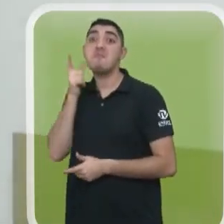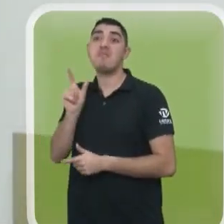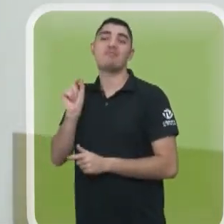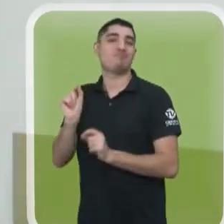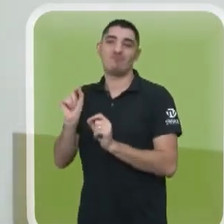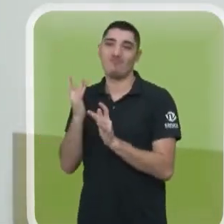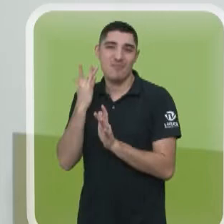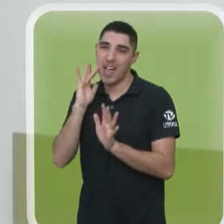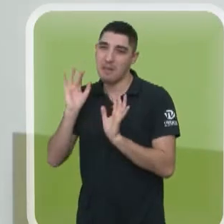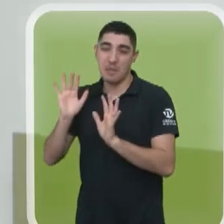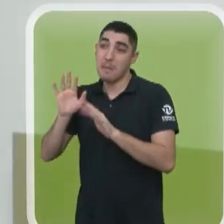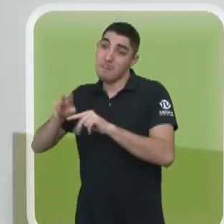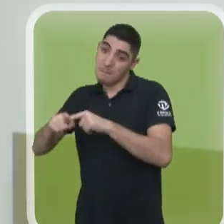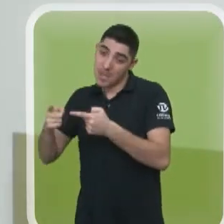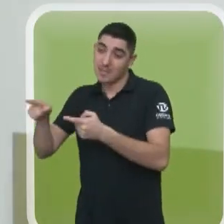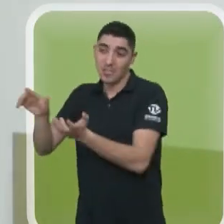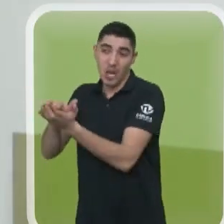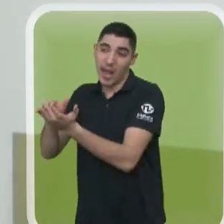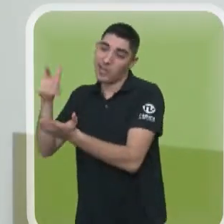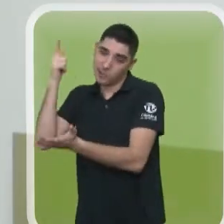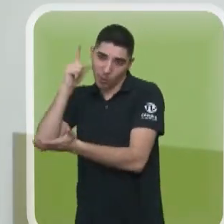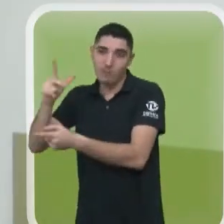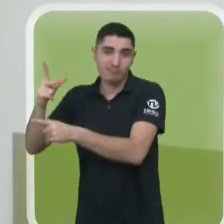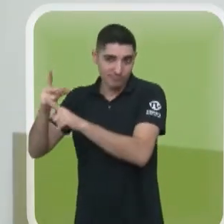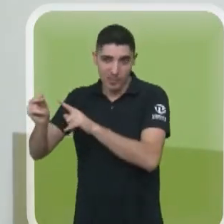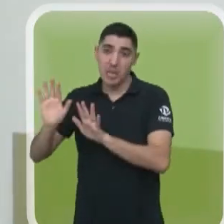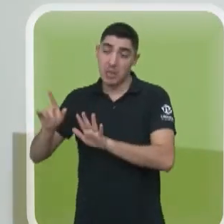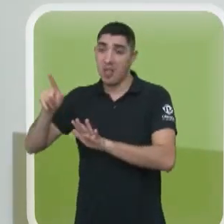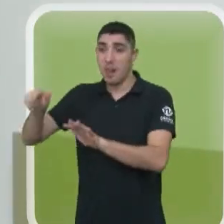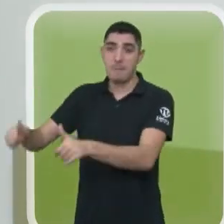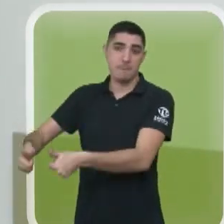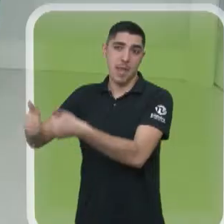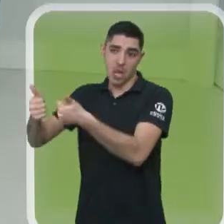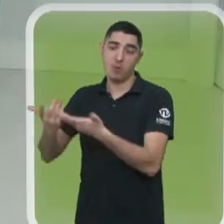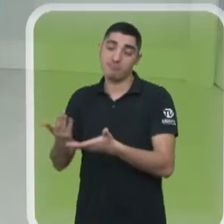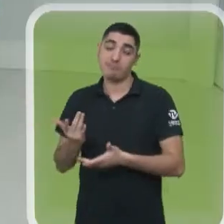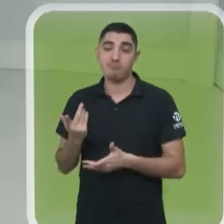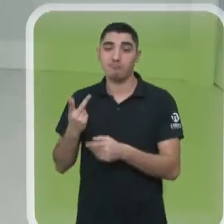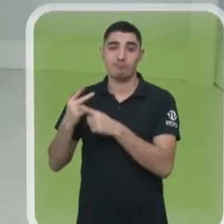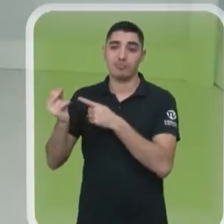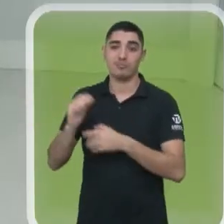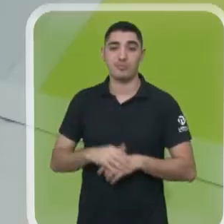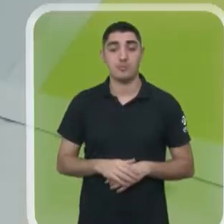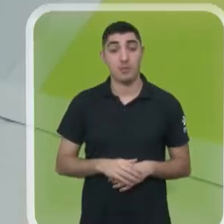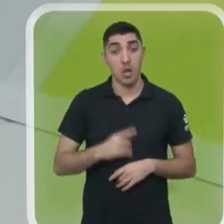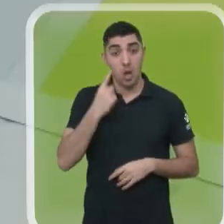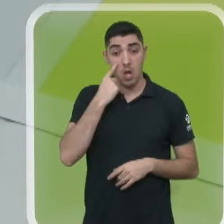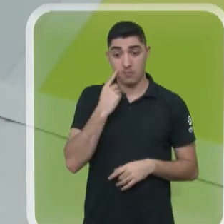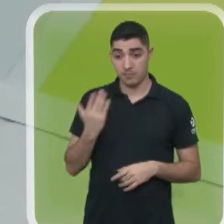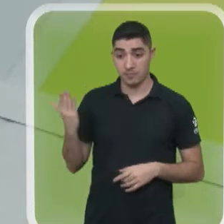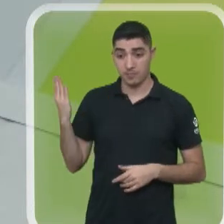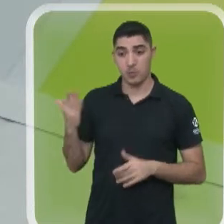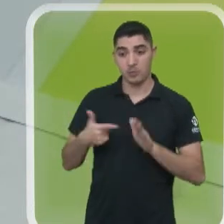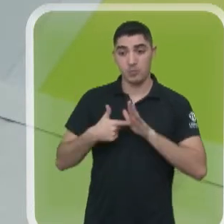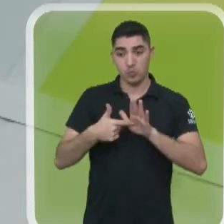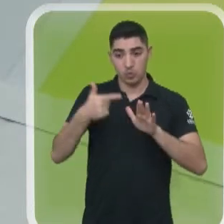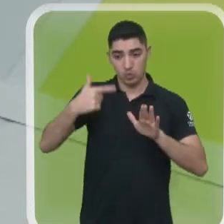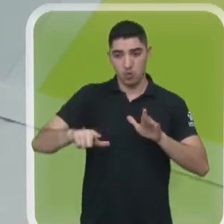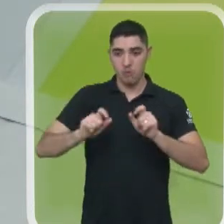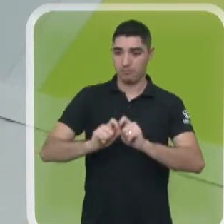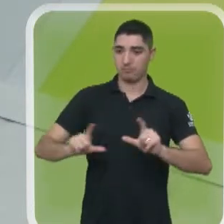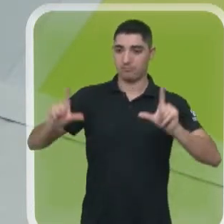são o jacaré para você no melhor mais inspirado na tarde acabou levando o Mateus falou que tava cheio de novo essas imagens aqui